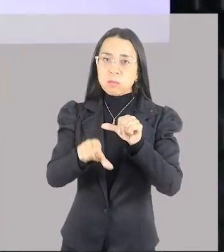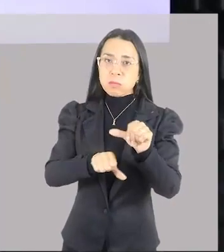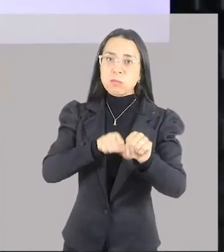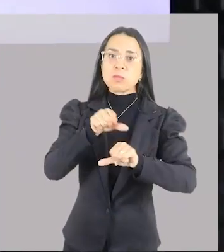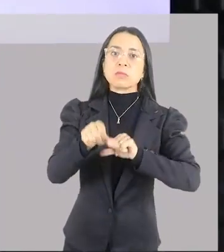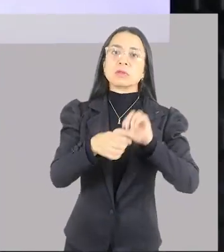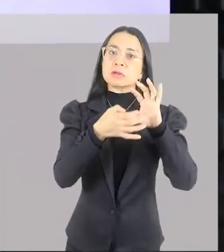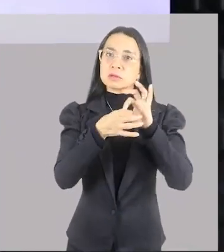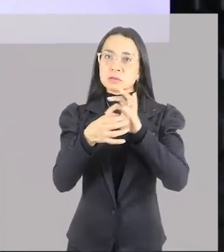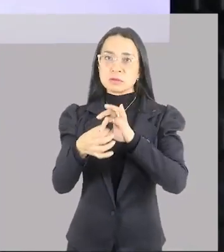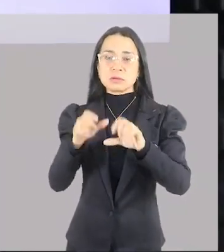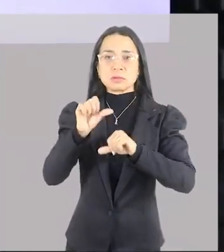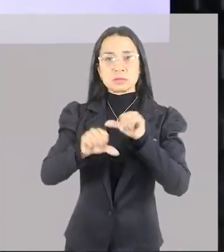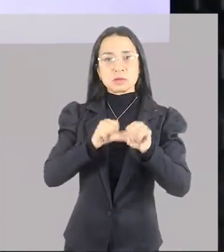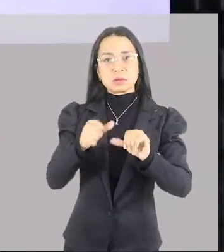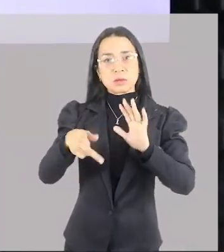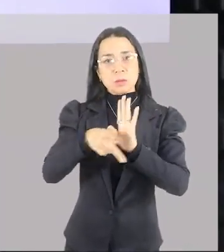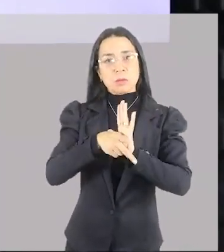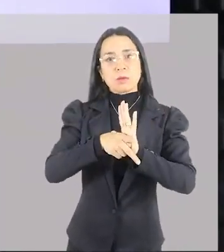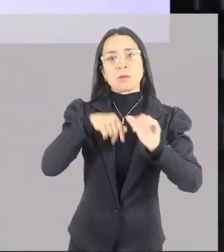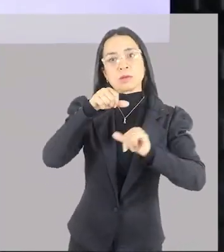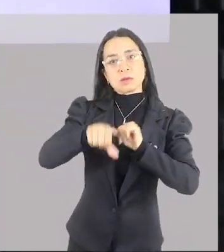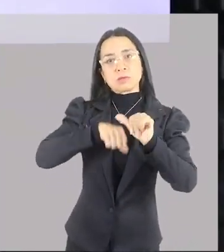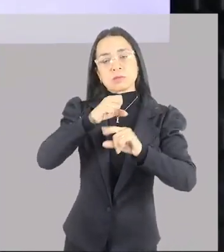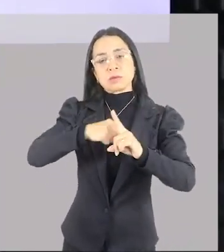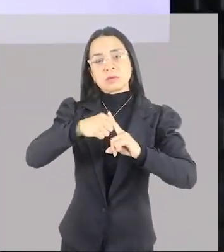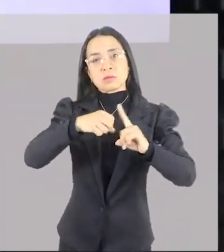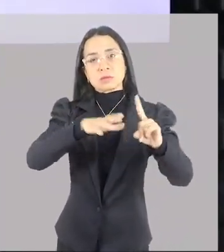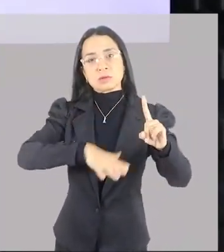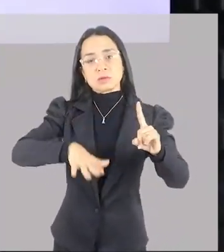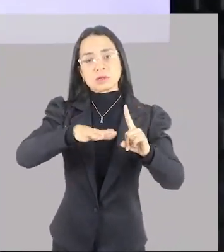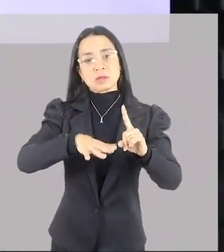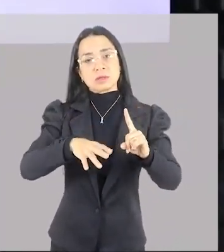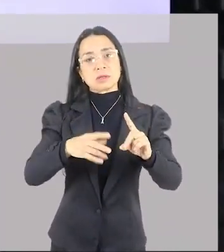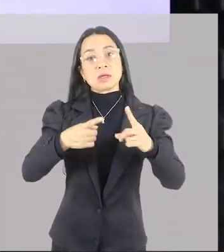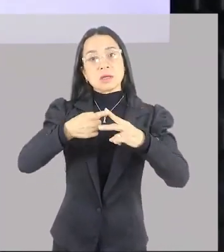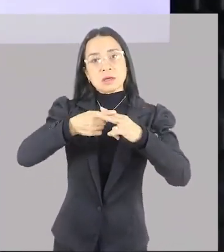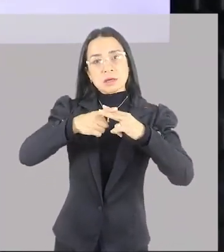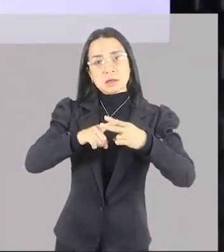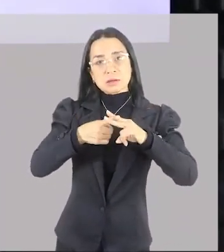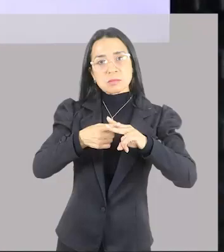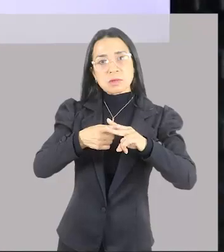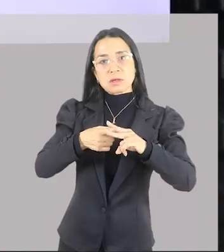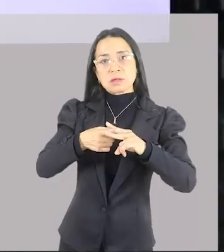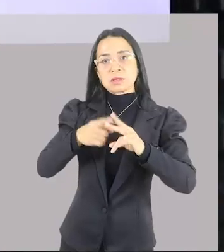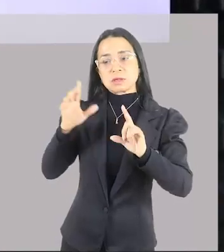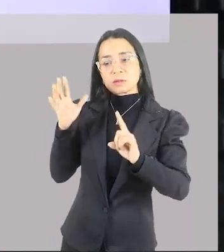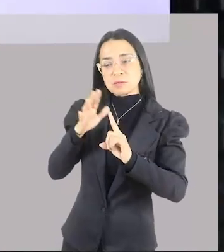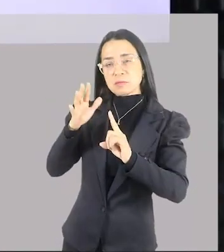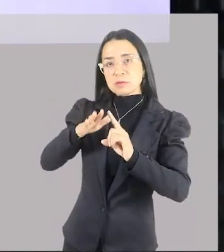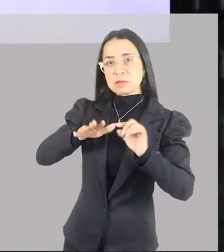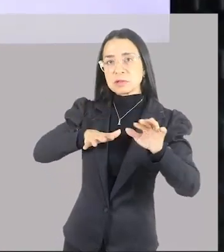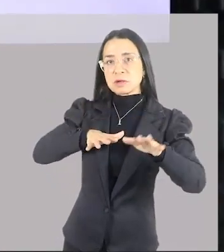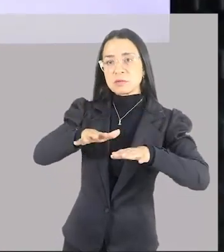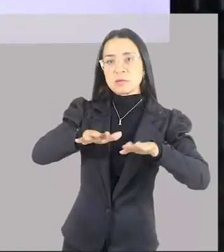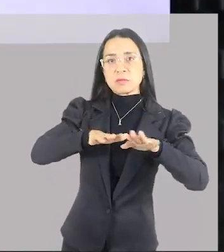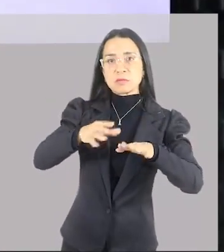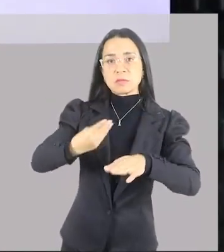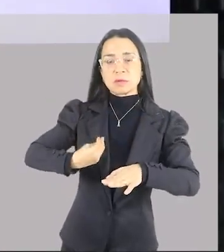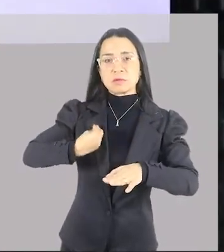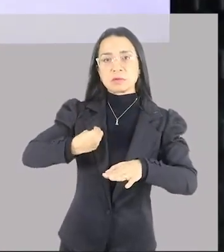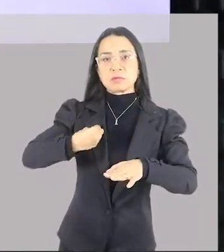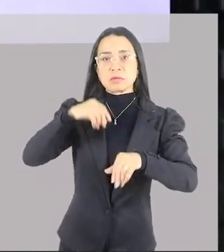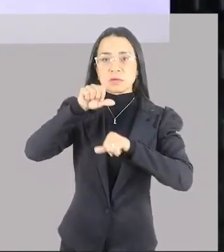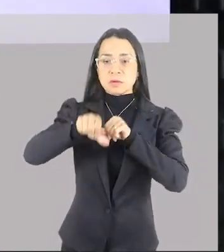pelas próprias transformações sociais. As máquinas davam um novo ritmo à vida, é uma mudança de perspectiva